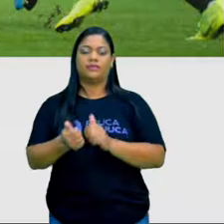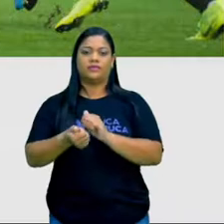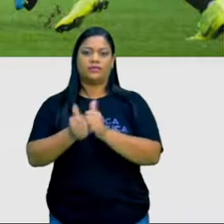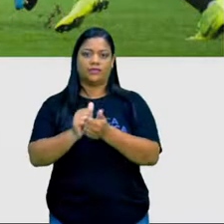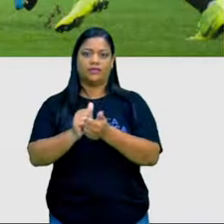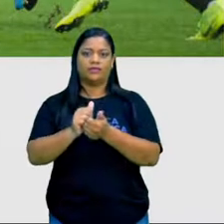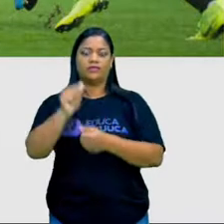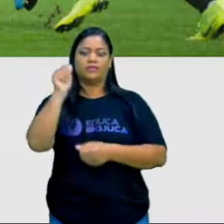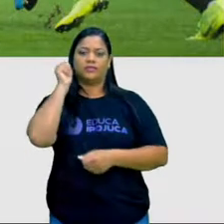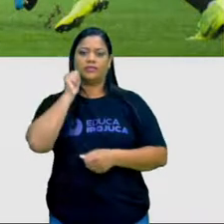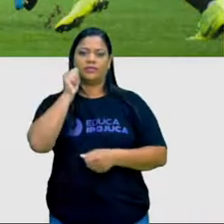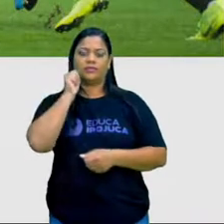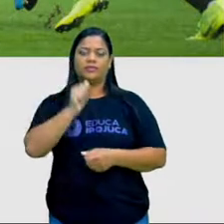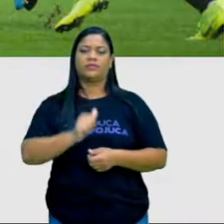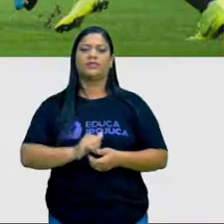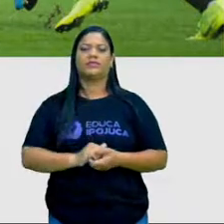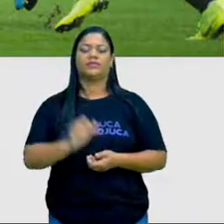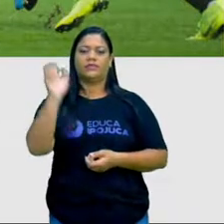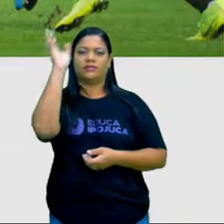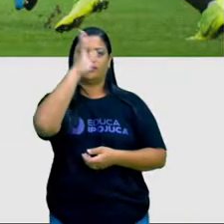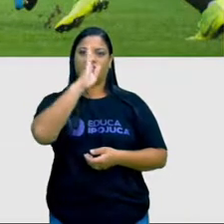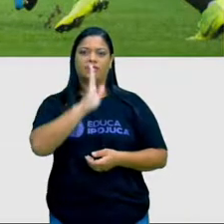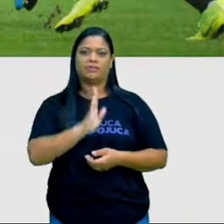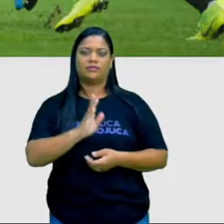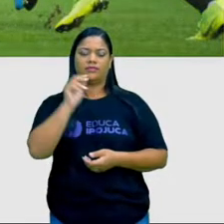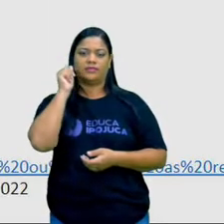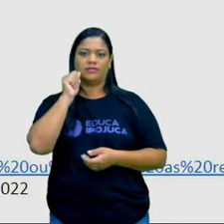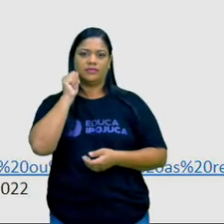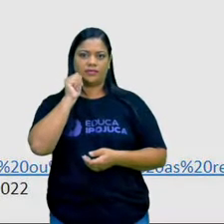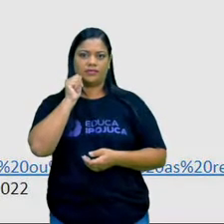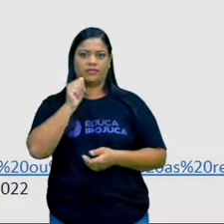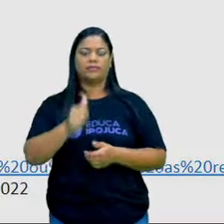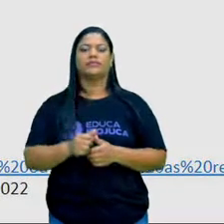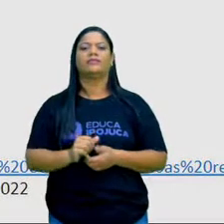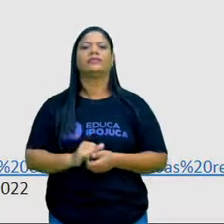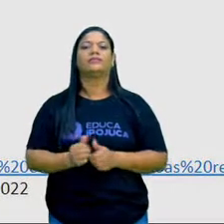né, do Brasil, as meninas jogando.